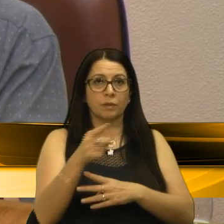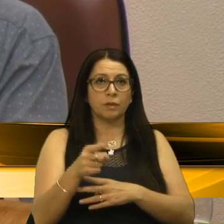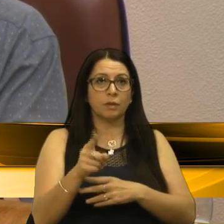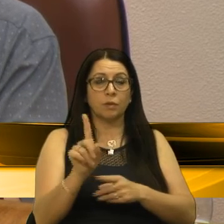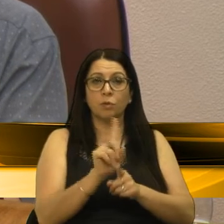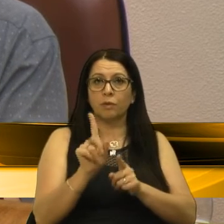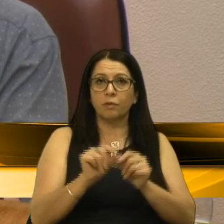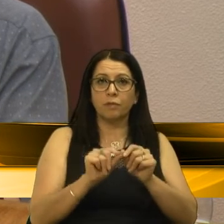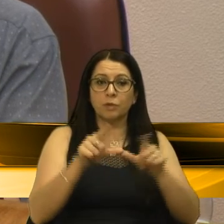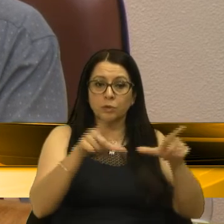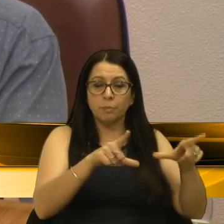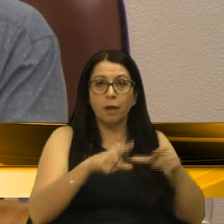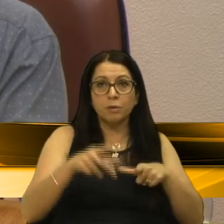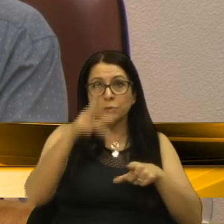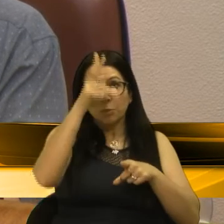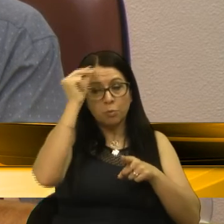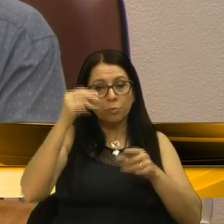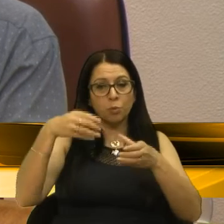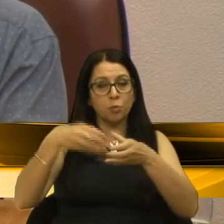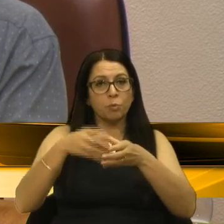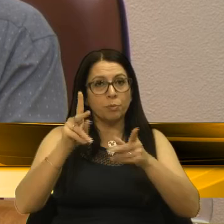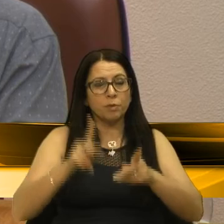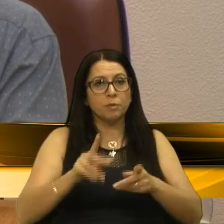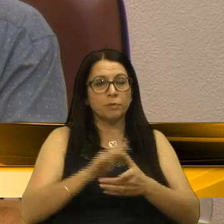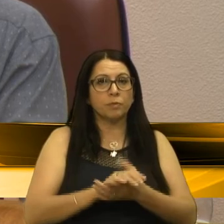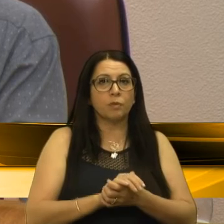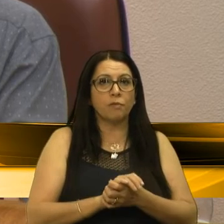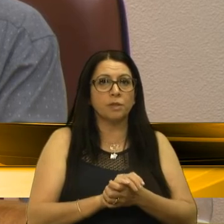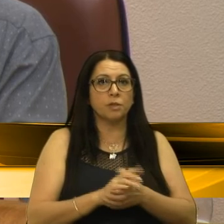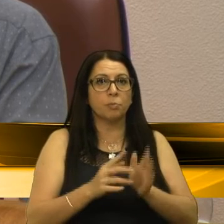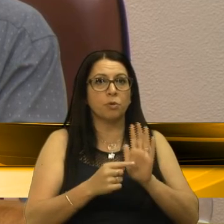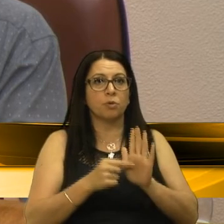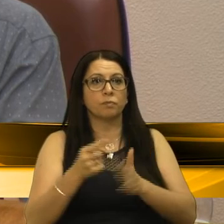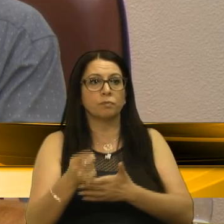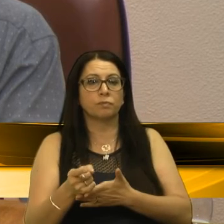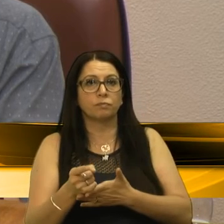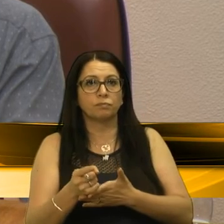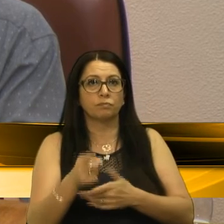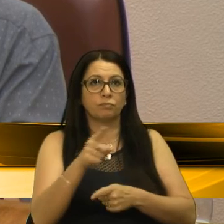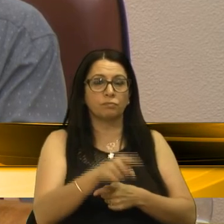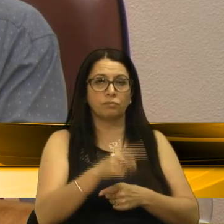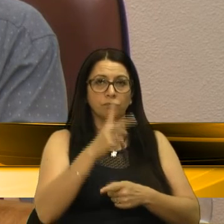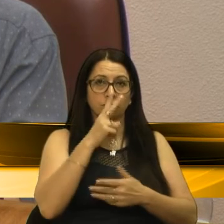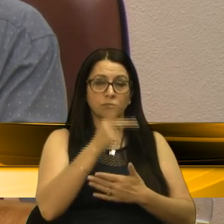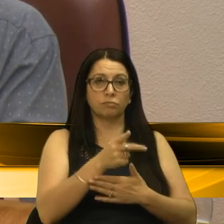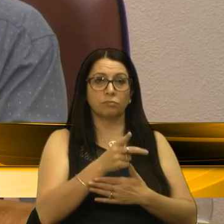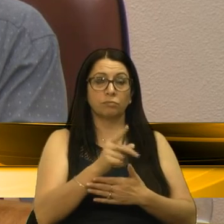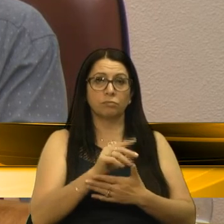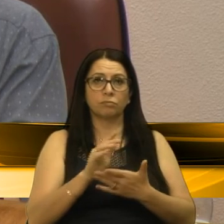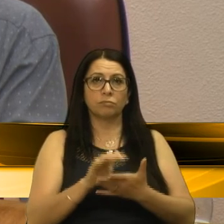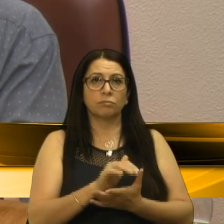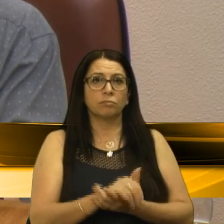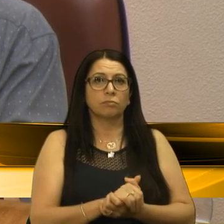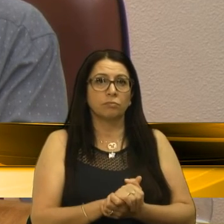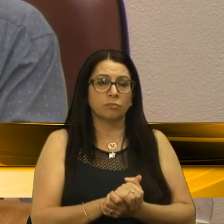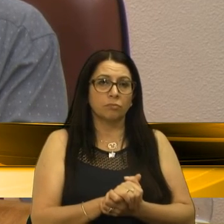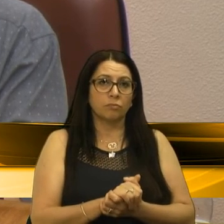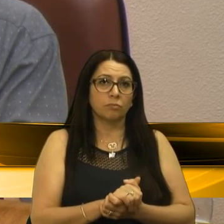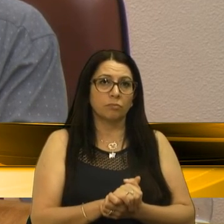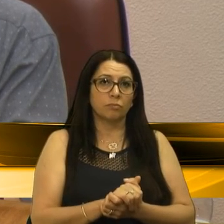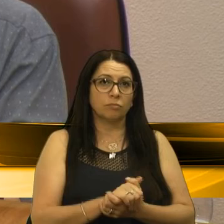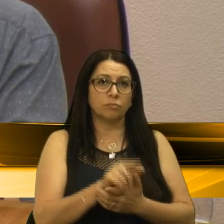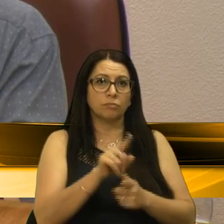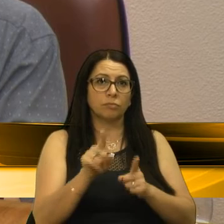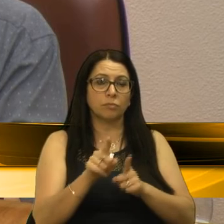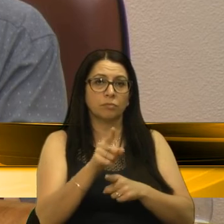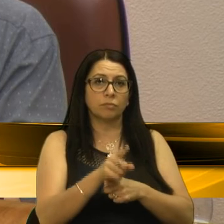específico espaço público por um grupo de pessoas. A2, porque mesmo que a controvérsia envolve